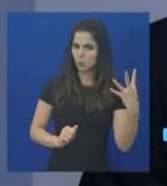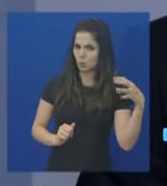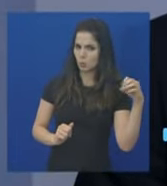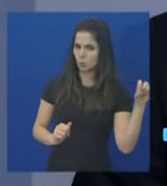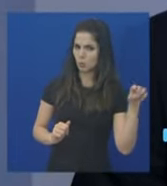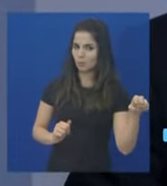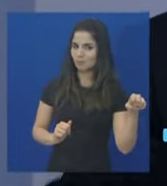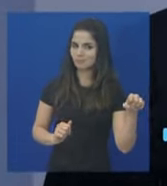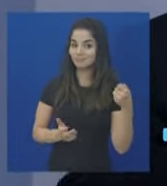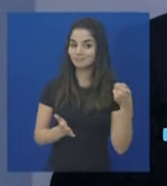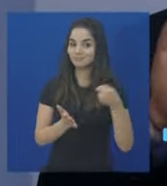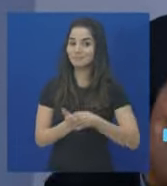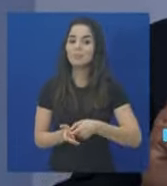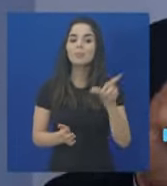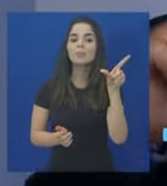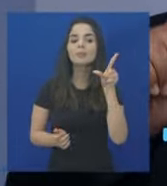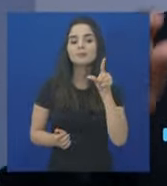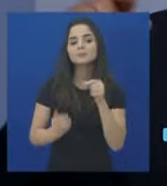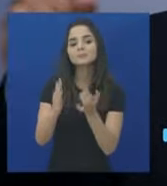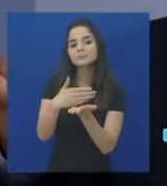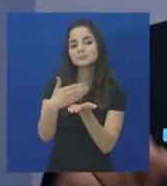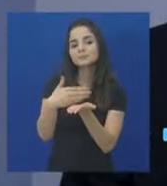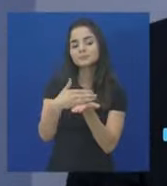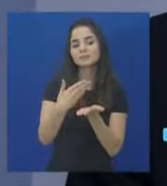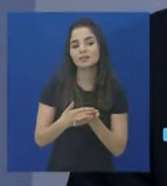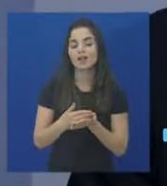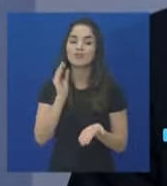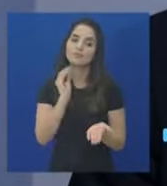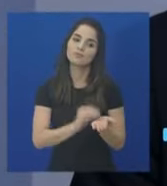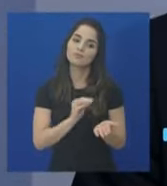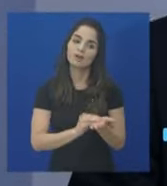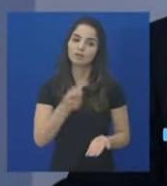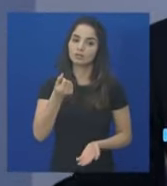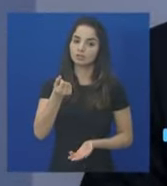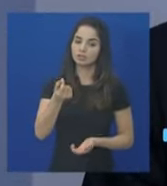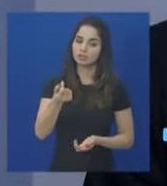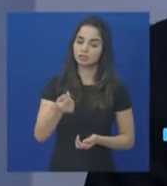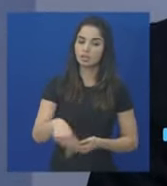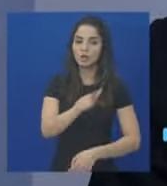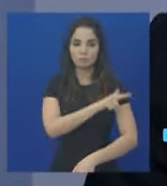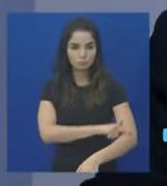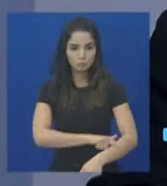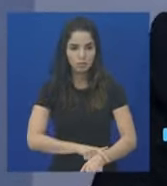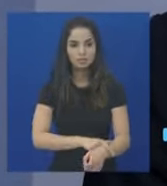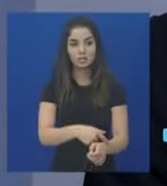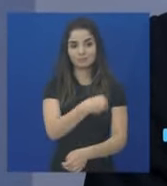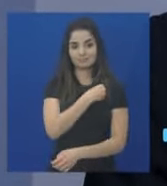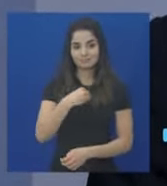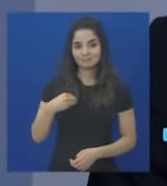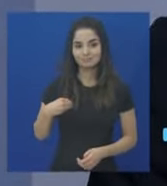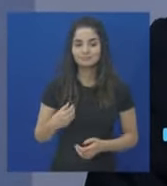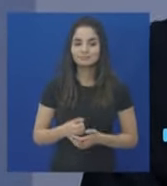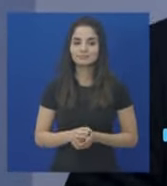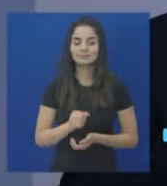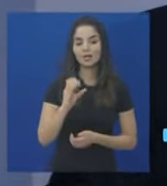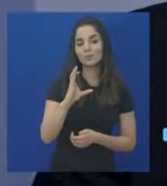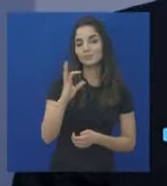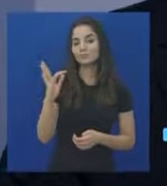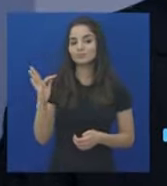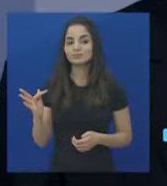imposto. E é isso que está fazendo faltar dinheiro para a educação, para a saúde, para que a cidade possa funcionar.